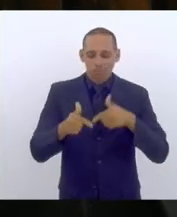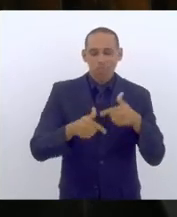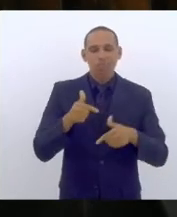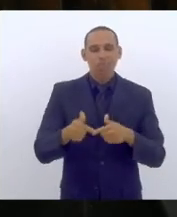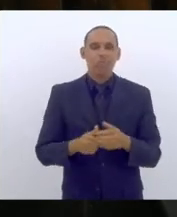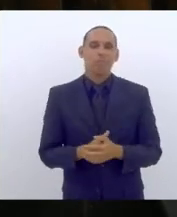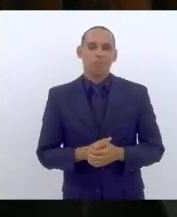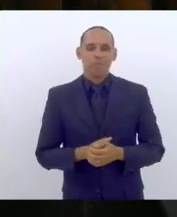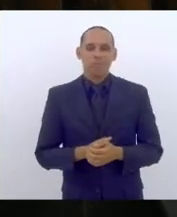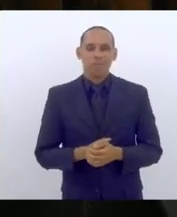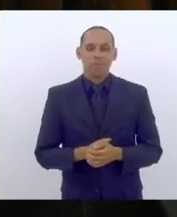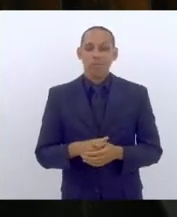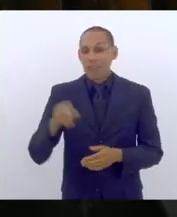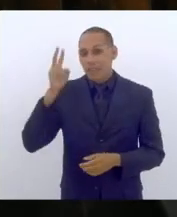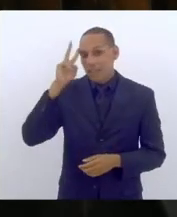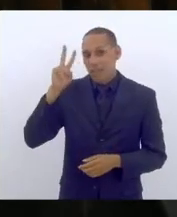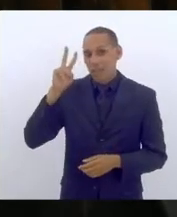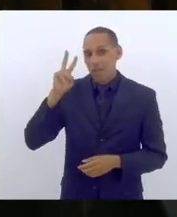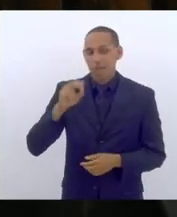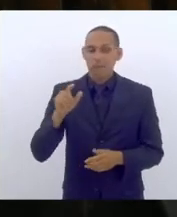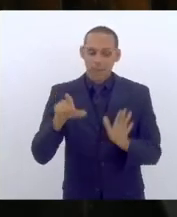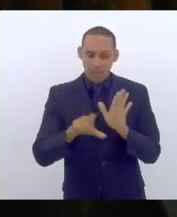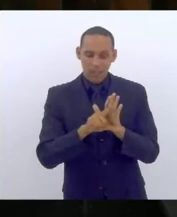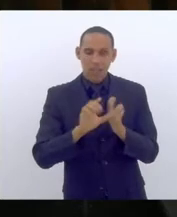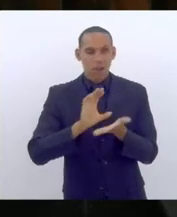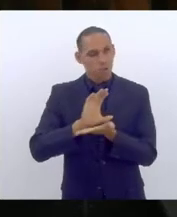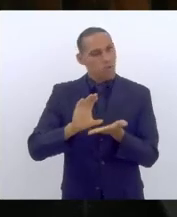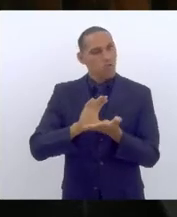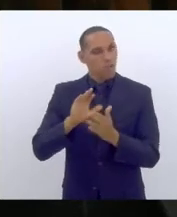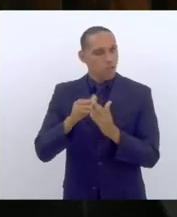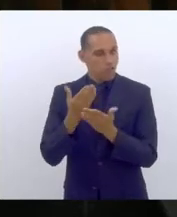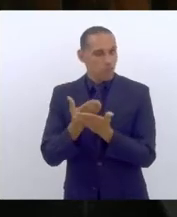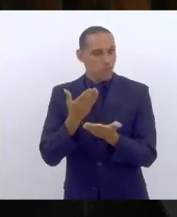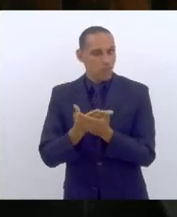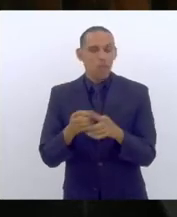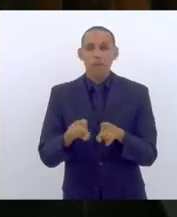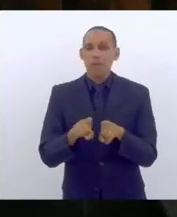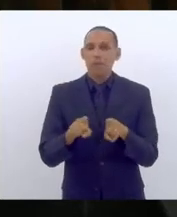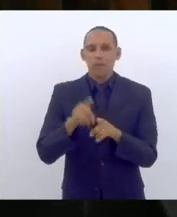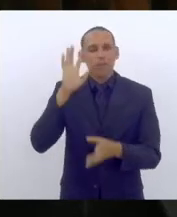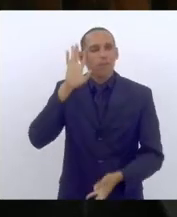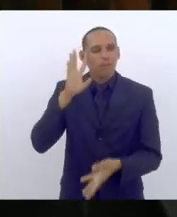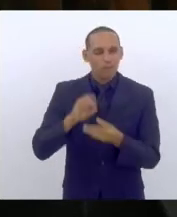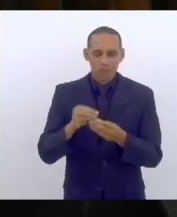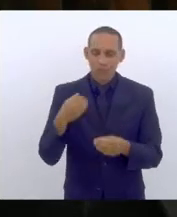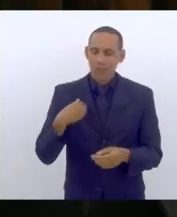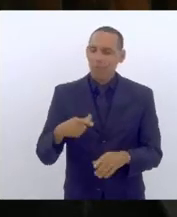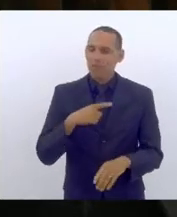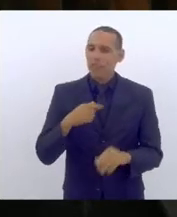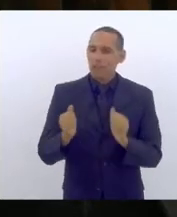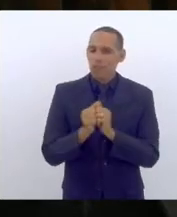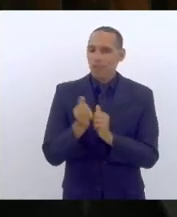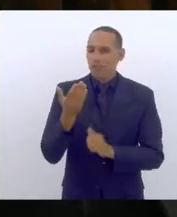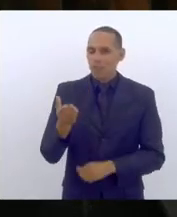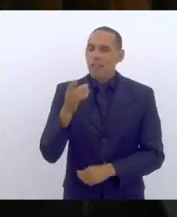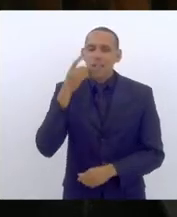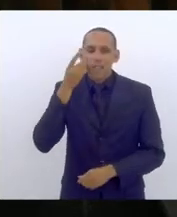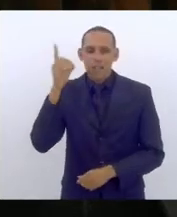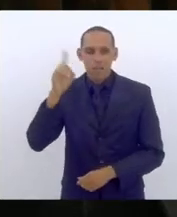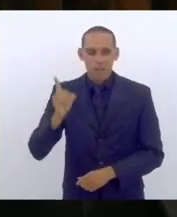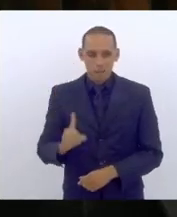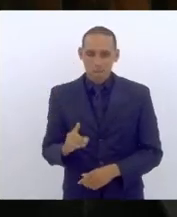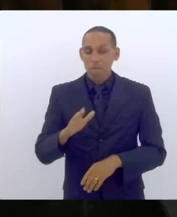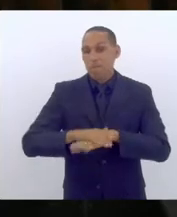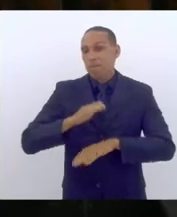e lembrar essa lei dos conselhos e desentendimento que eu já tenho com a deputada Dani de